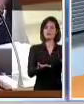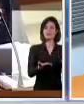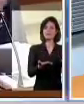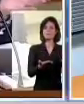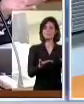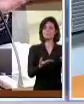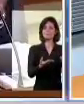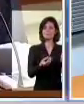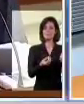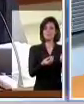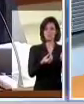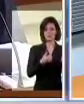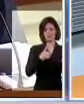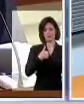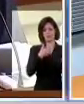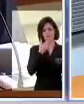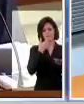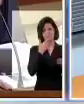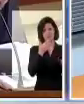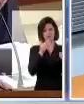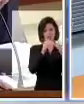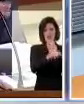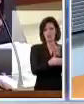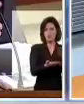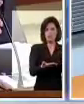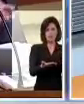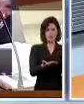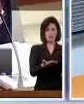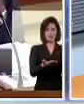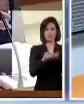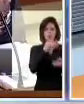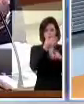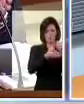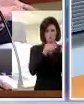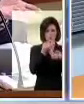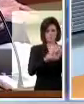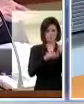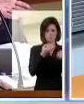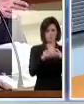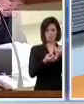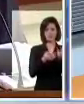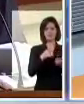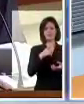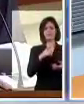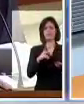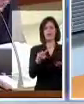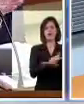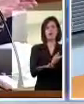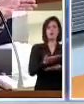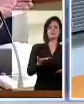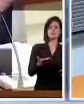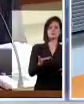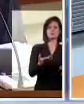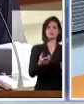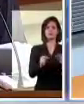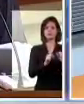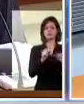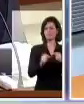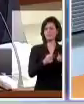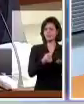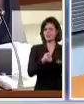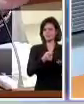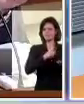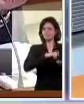de não, e a gente pode falar dela, o Lula vai ser preso por vontade de uma ministra. Porque se ela coloca em